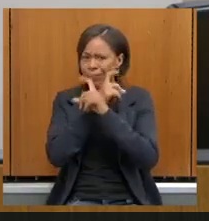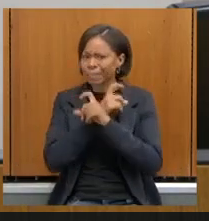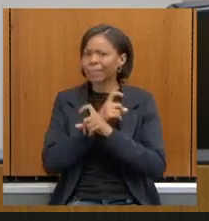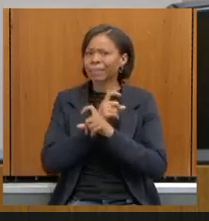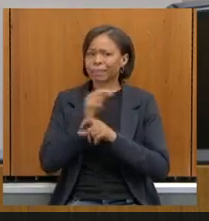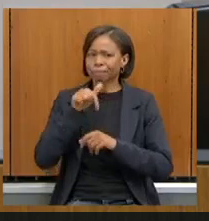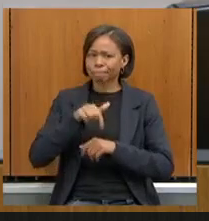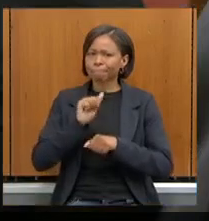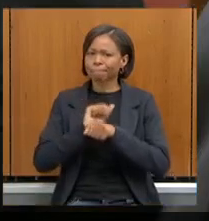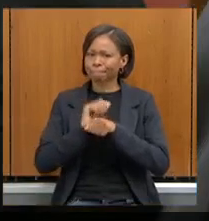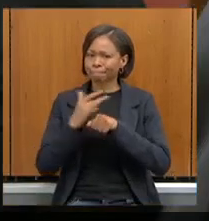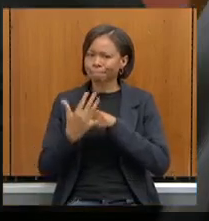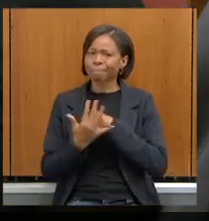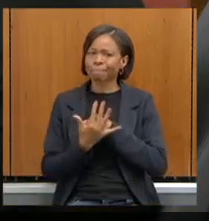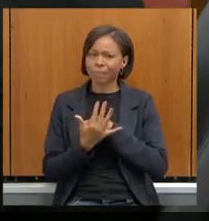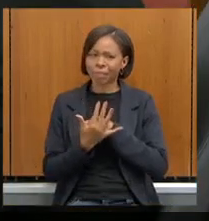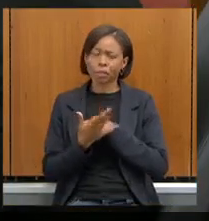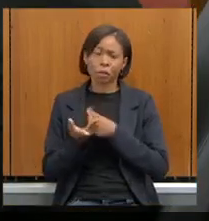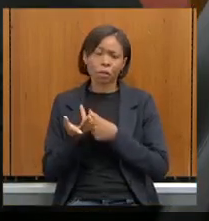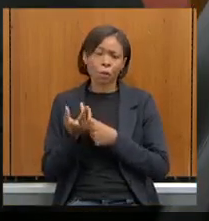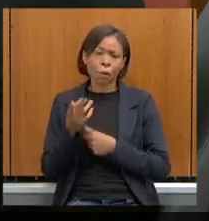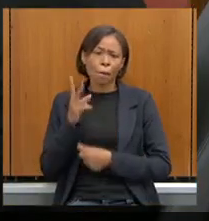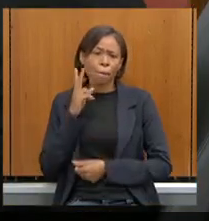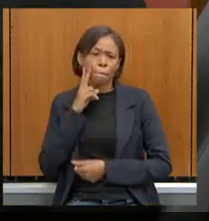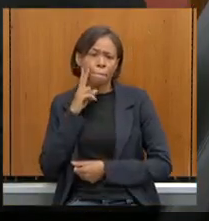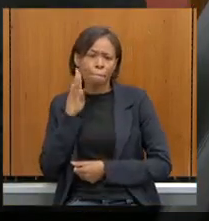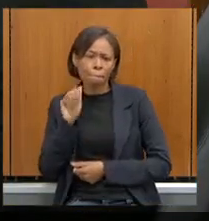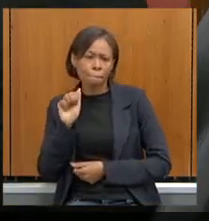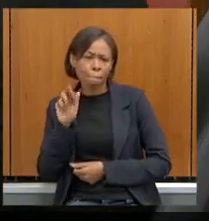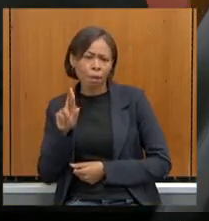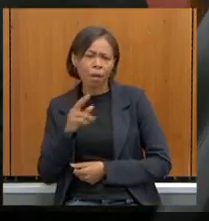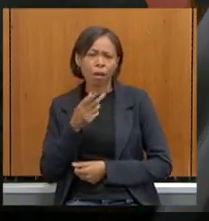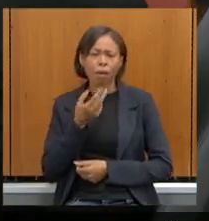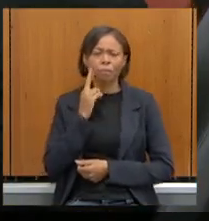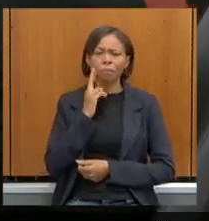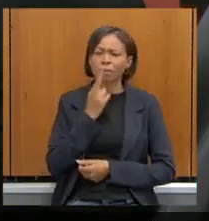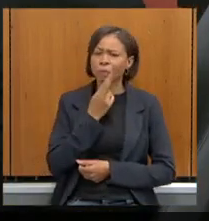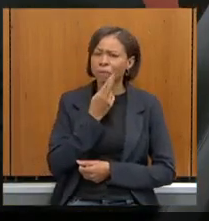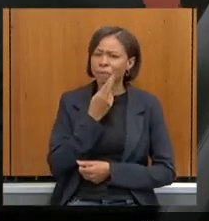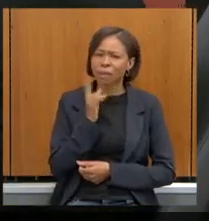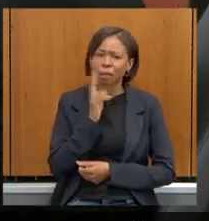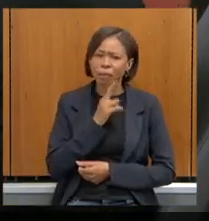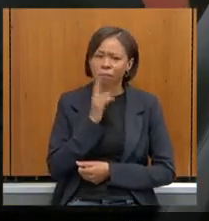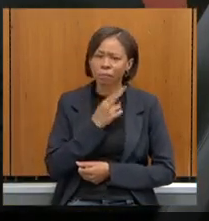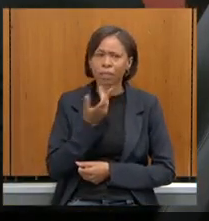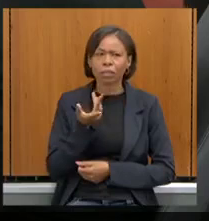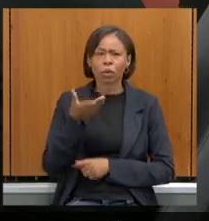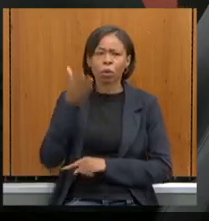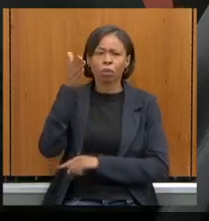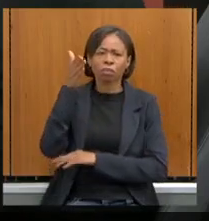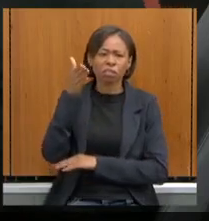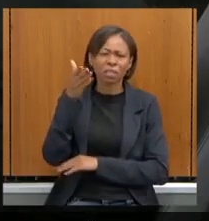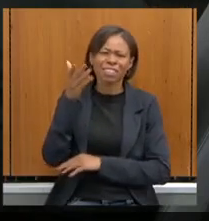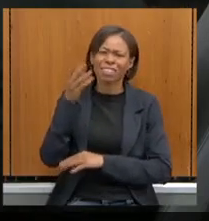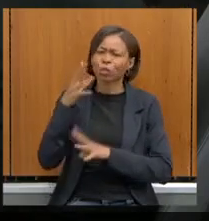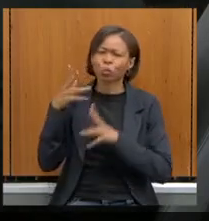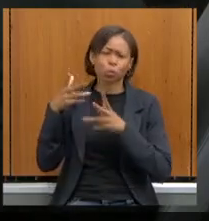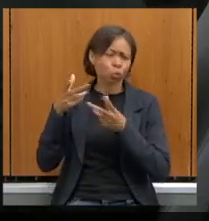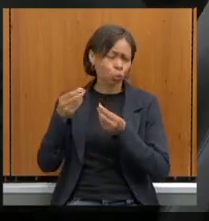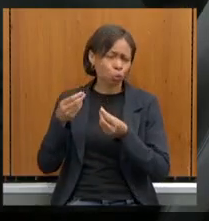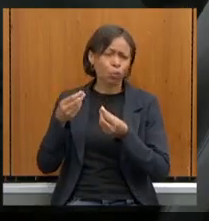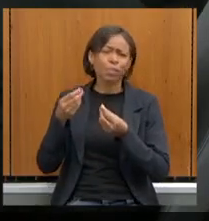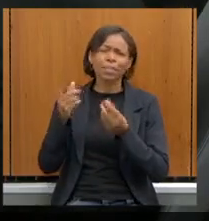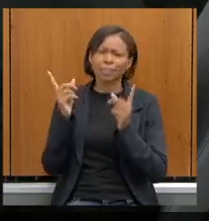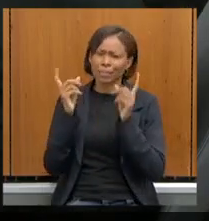dessa pandemia. Tanto os bares, restaurantes, hotéis, então nós sabemos que a situação não está fácil. Mas, enfim,